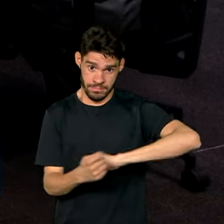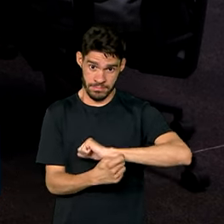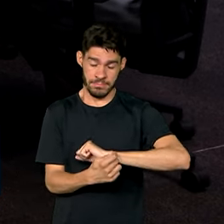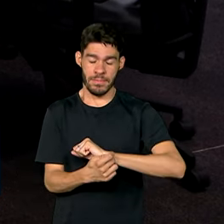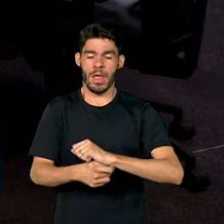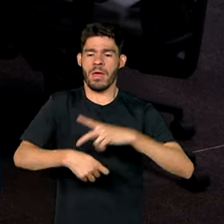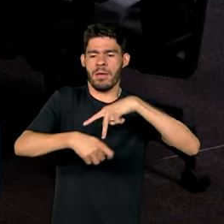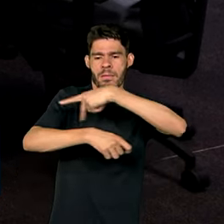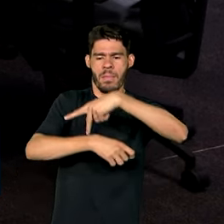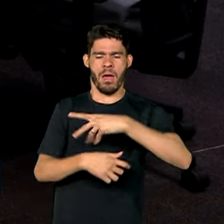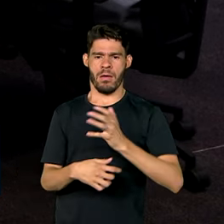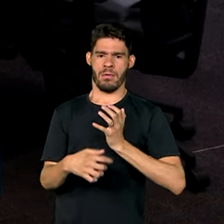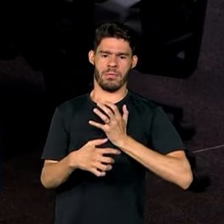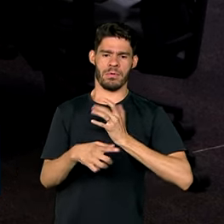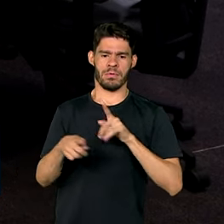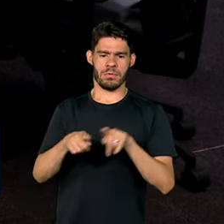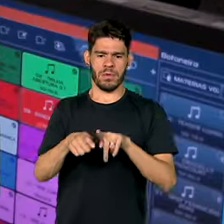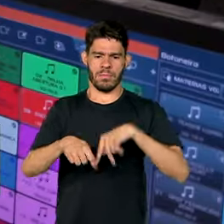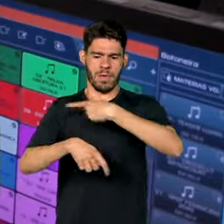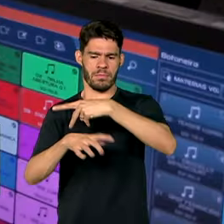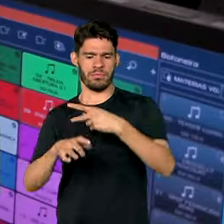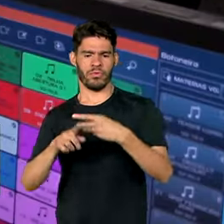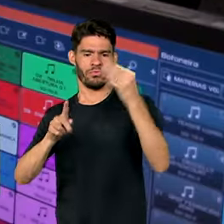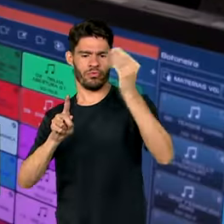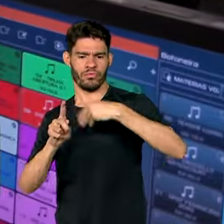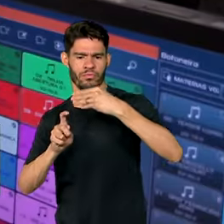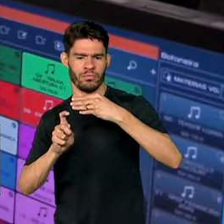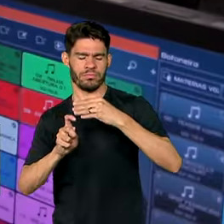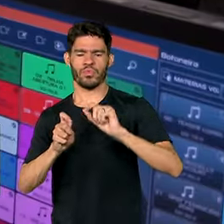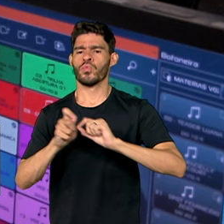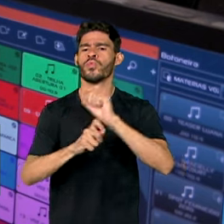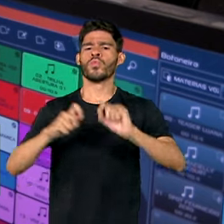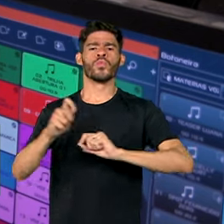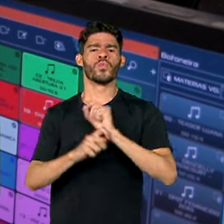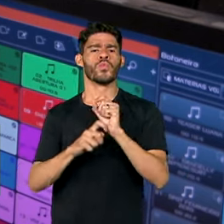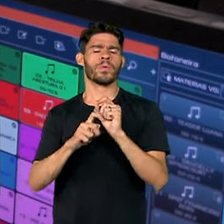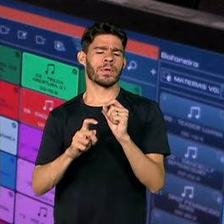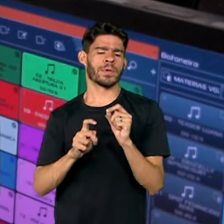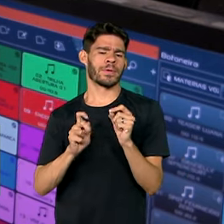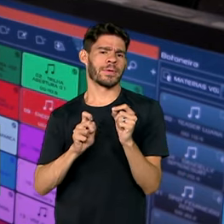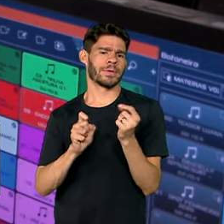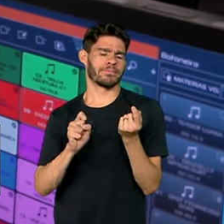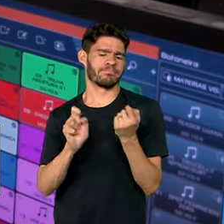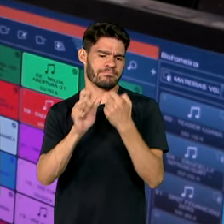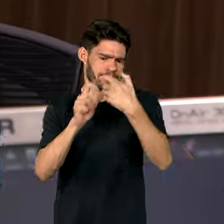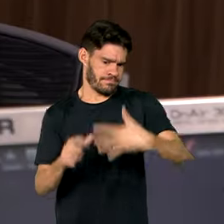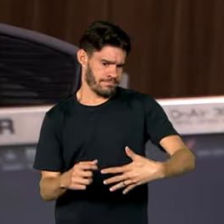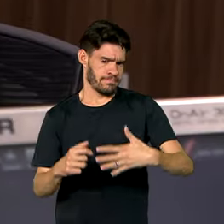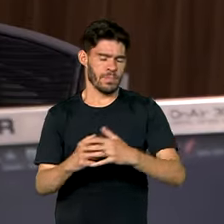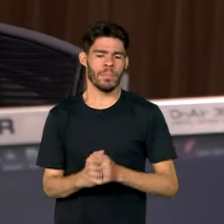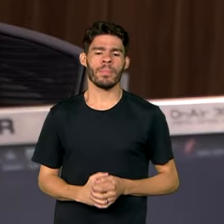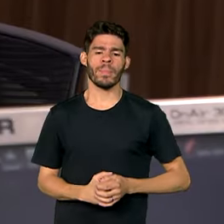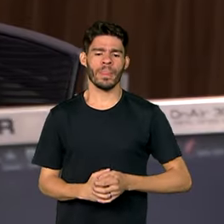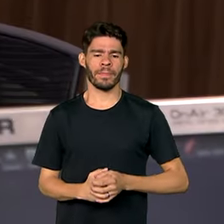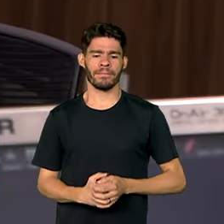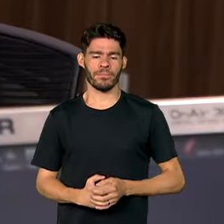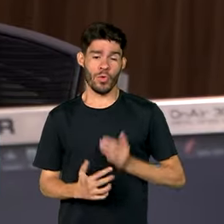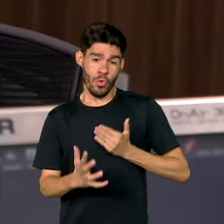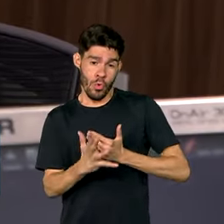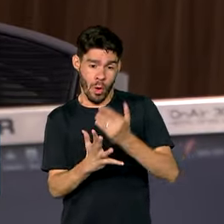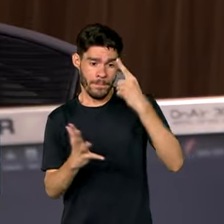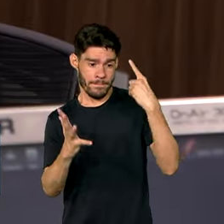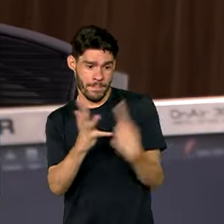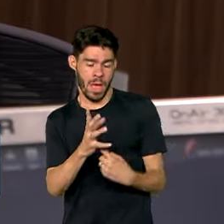pelos países mais ricos para as nações mais vulneráveis né do que se trata essa proposta teve assim desde o começo da do acordo